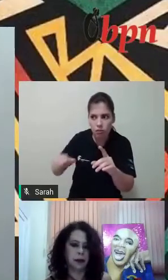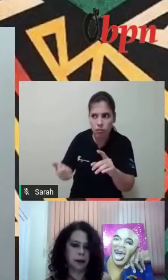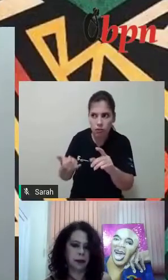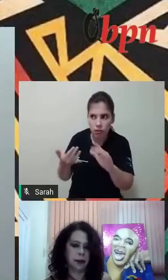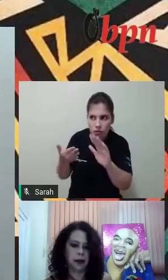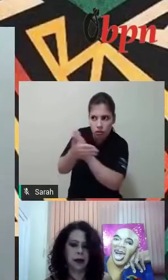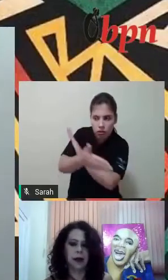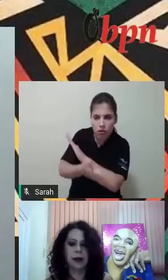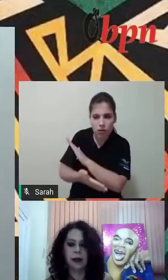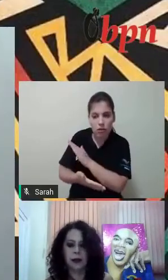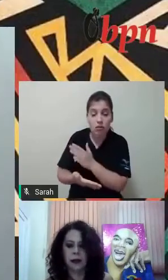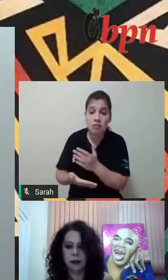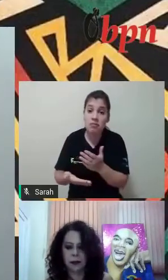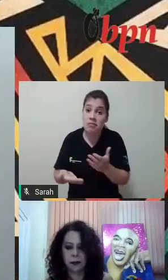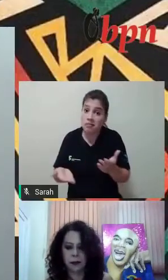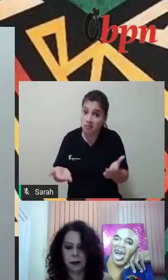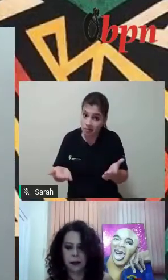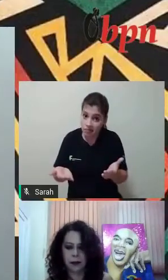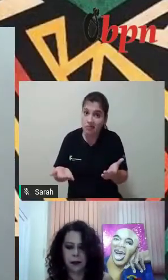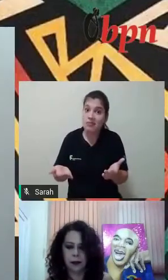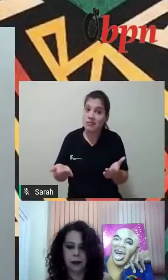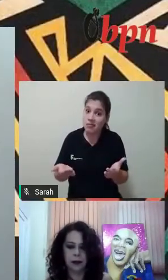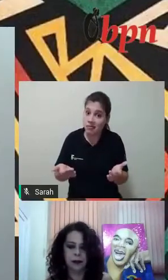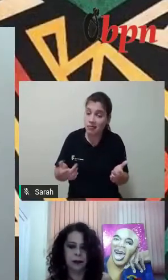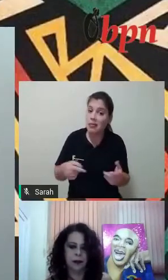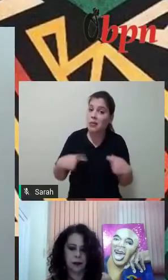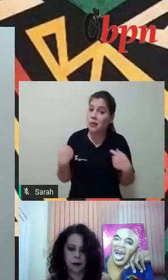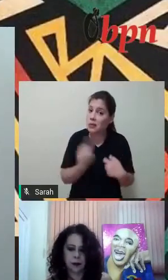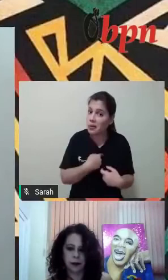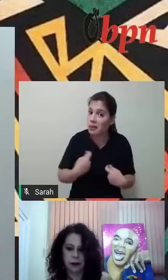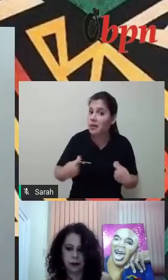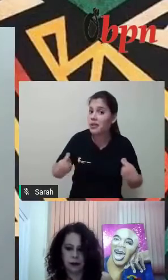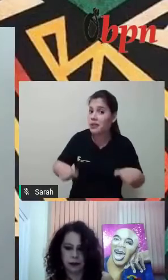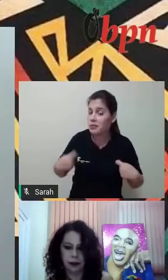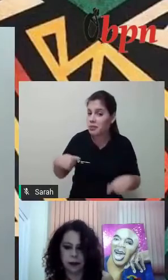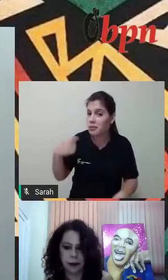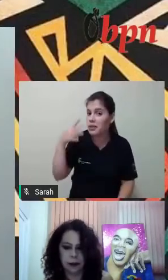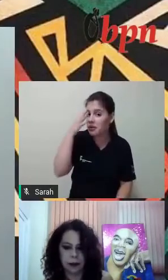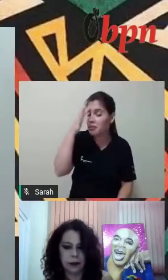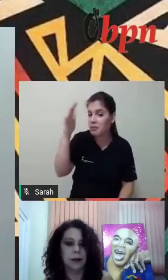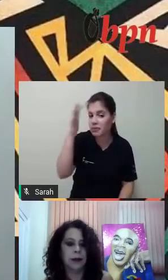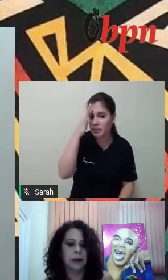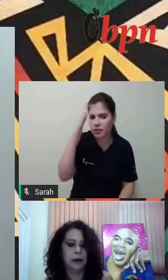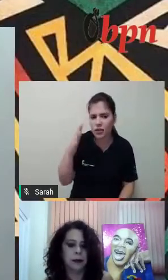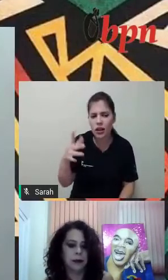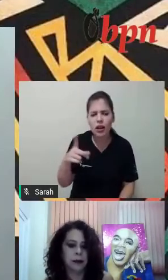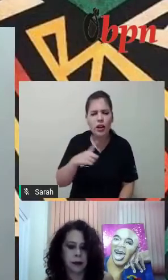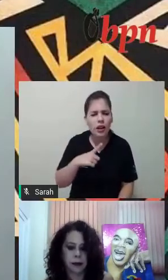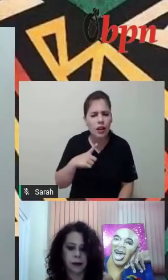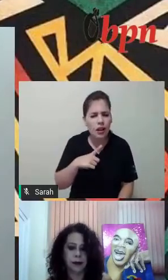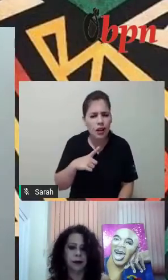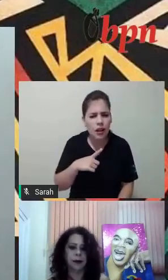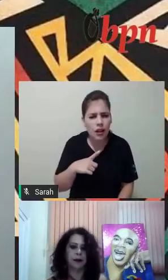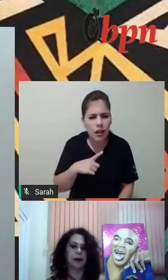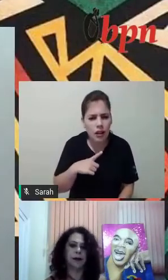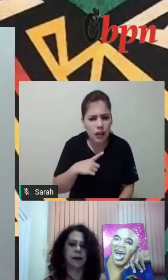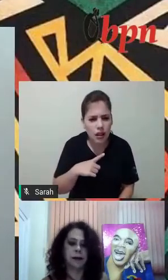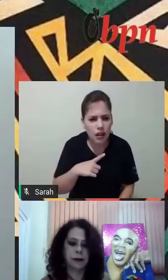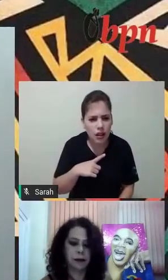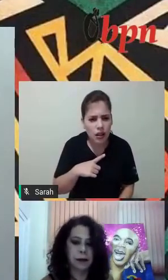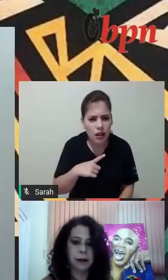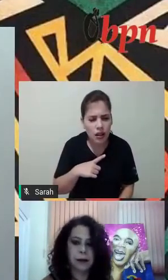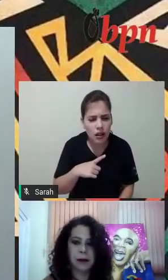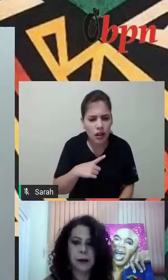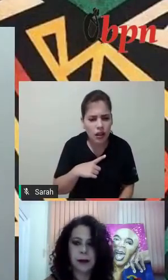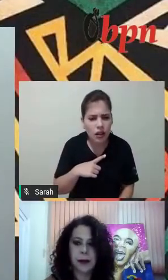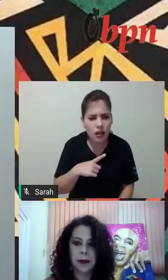é preciso também pensar. Eu estou recebendo aqui alguma, assim, estão reclamando no Face